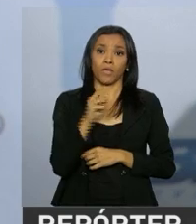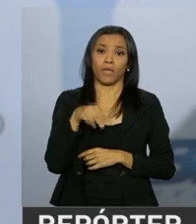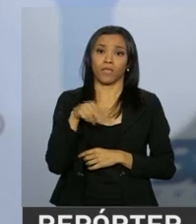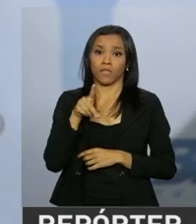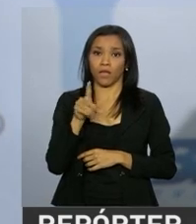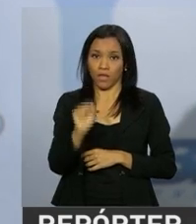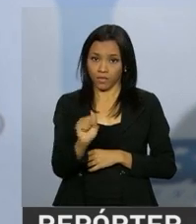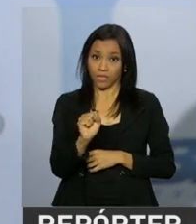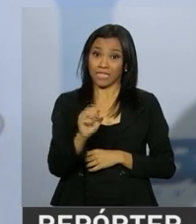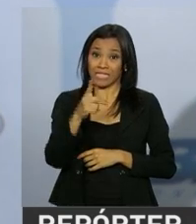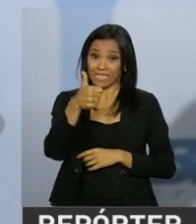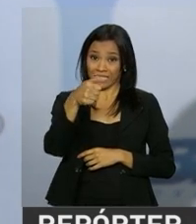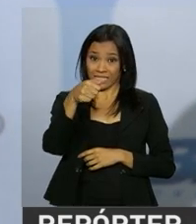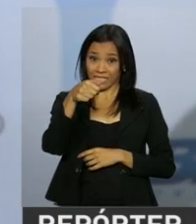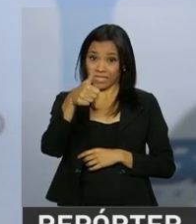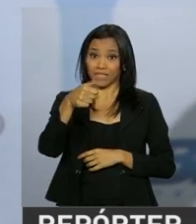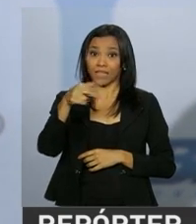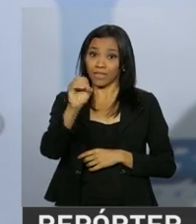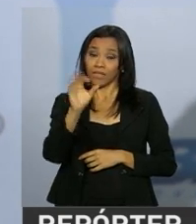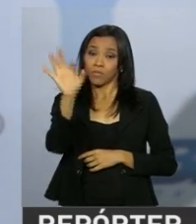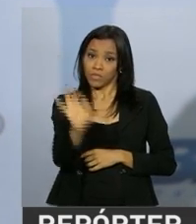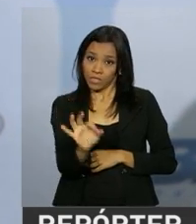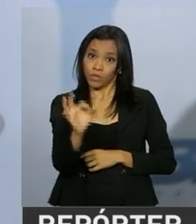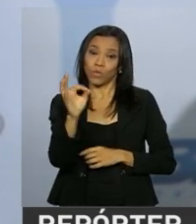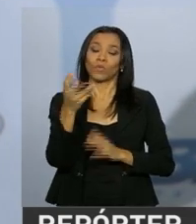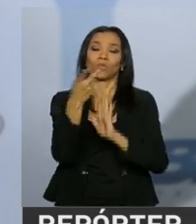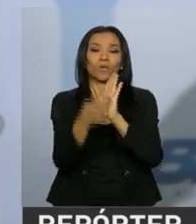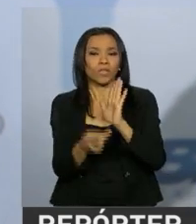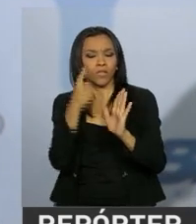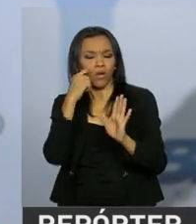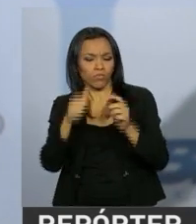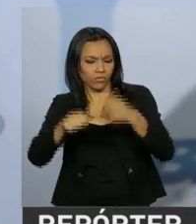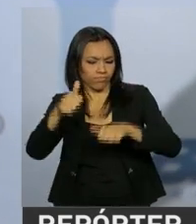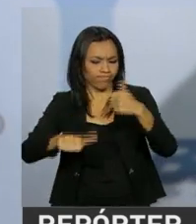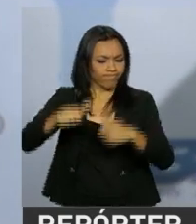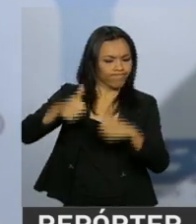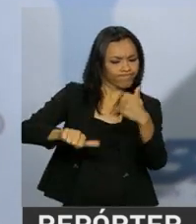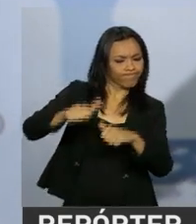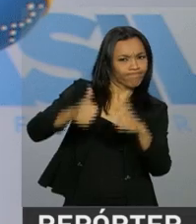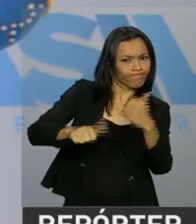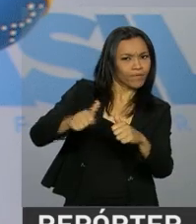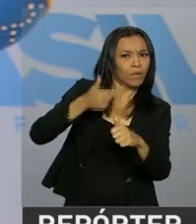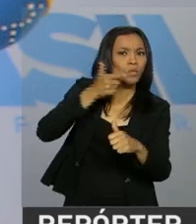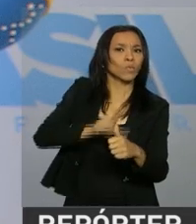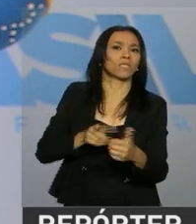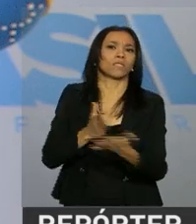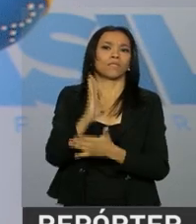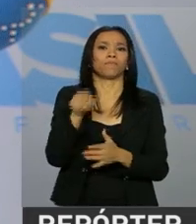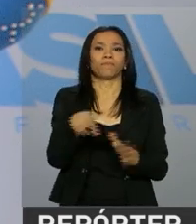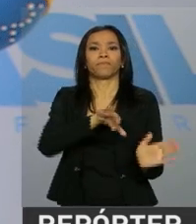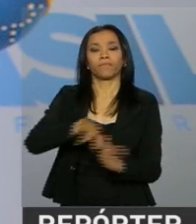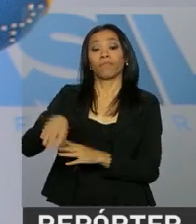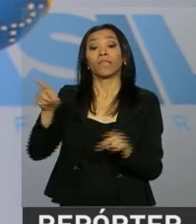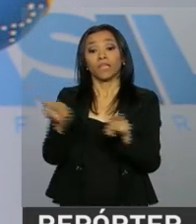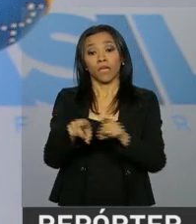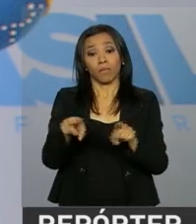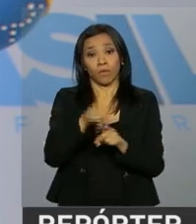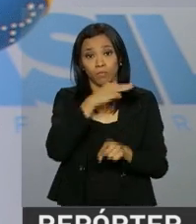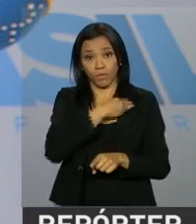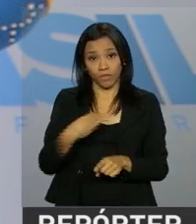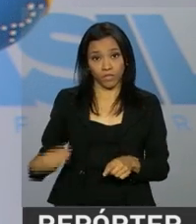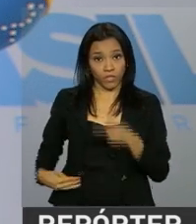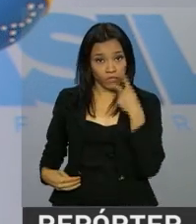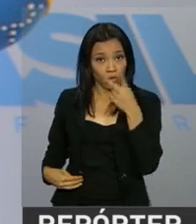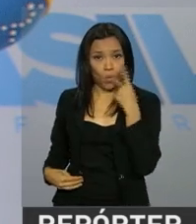projetos estão sendo reprovados. Então vamos dar uma assistência para que esses projetos possam prosperar. O ministro disse também que não